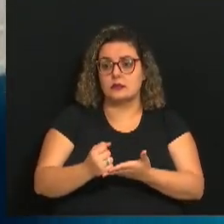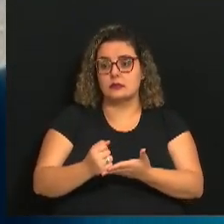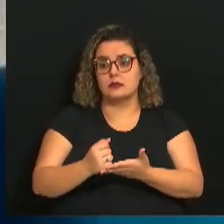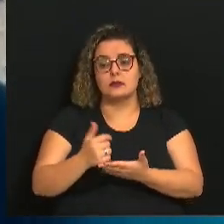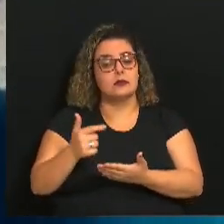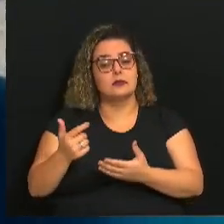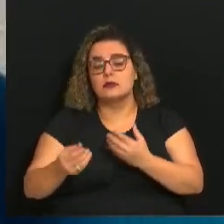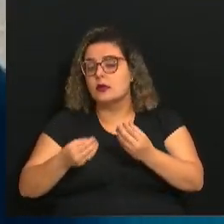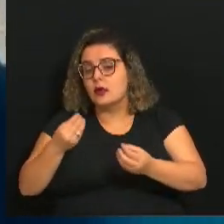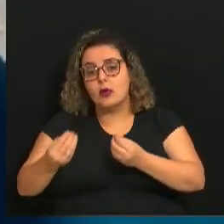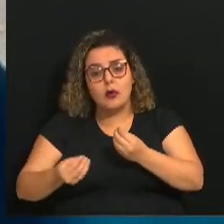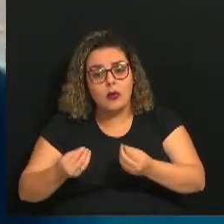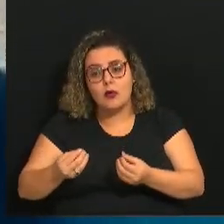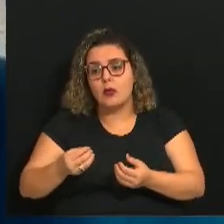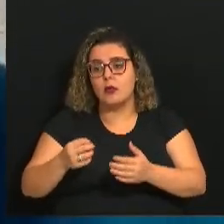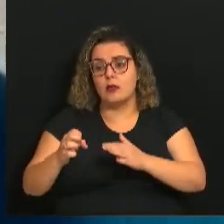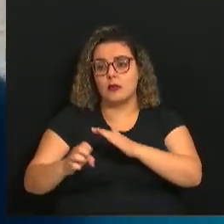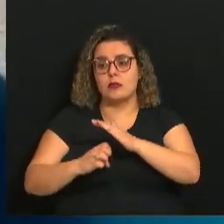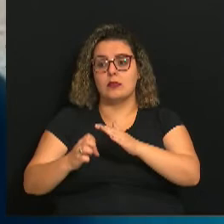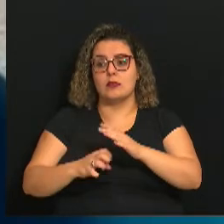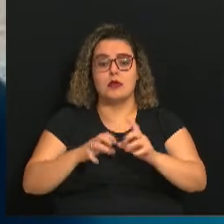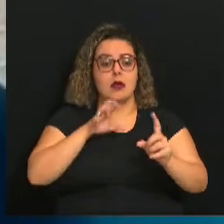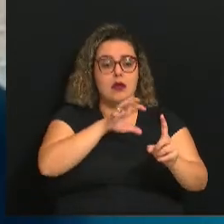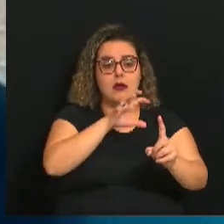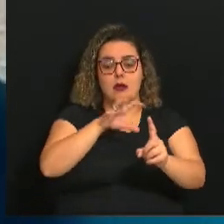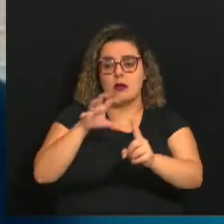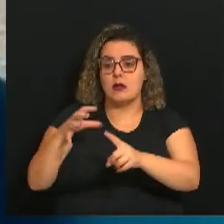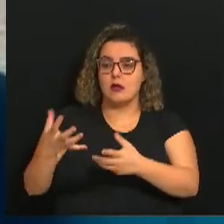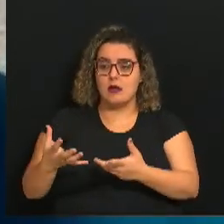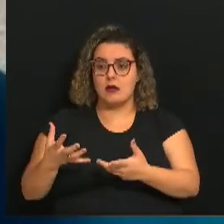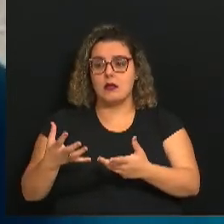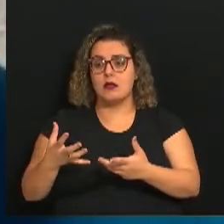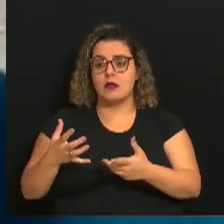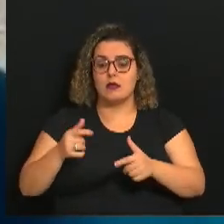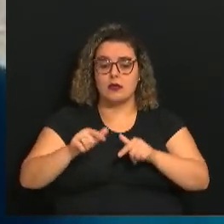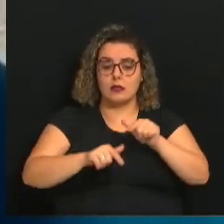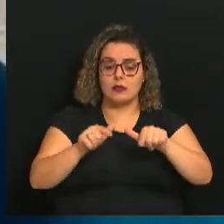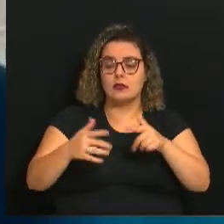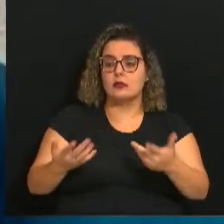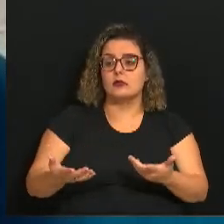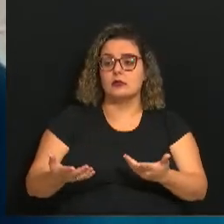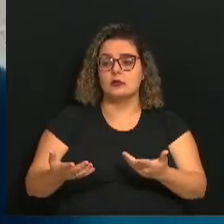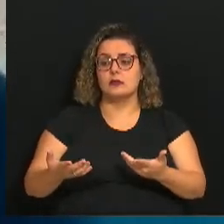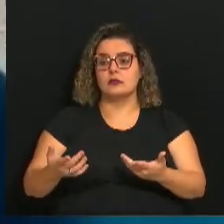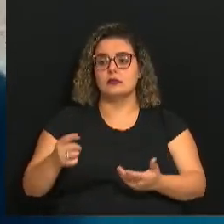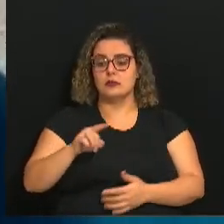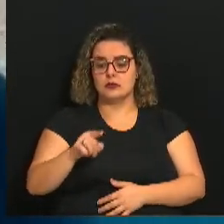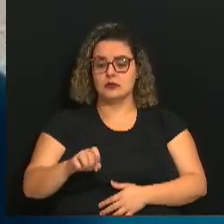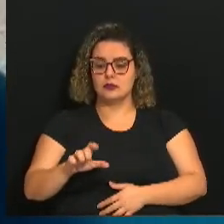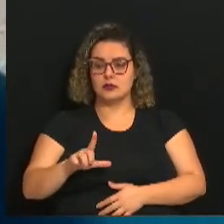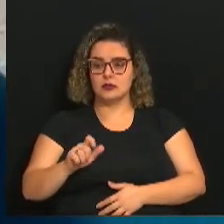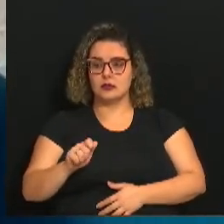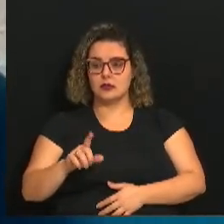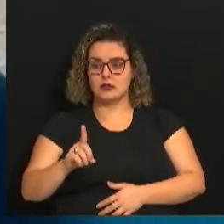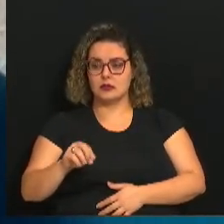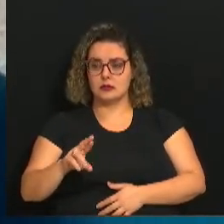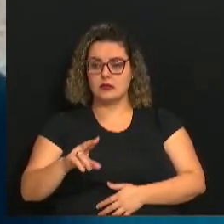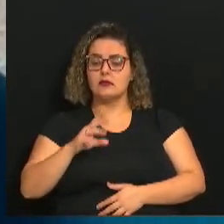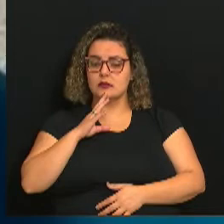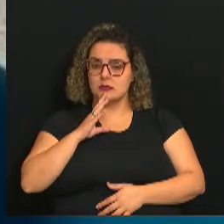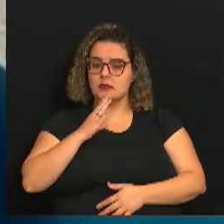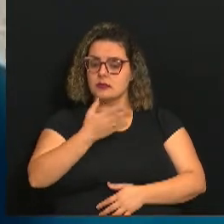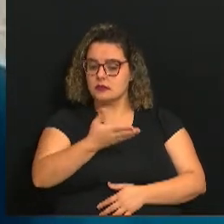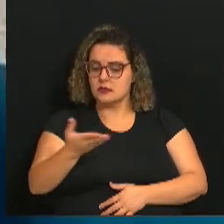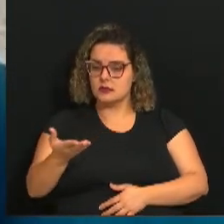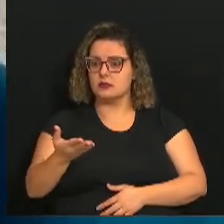empresas continuarem fazendo esse terrorismo que eles fazem, sabe? Então, lidando com zeladores, vocês conhecem quem são os zeladores, né,